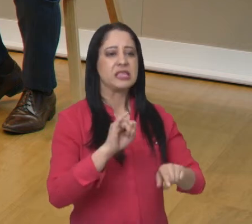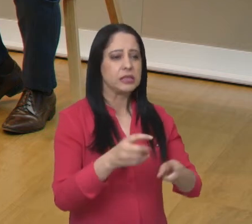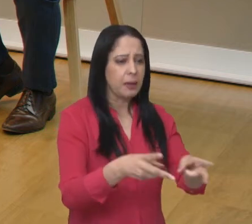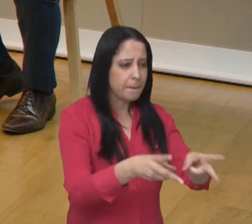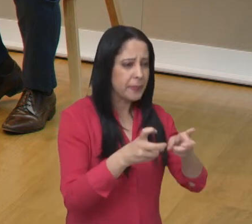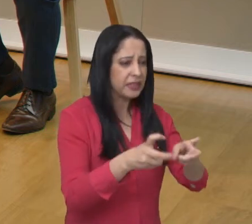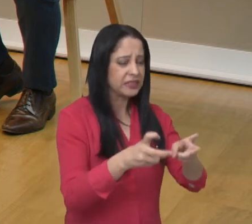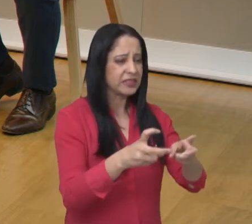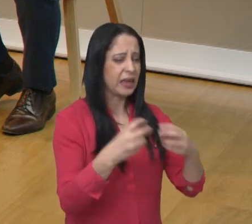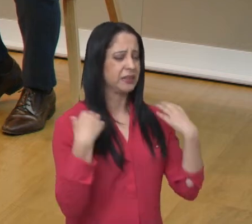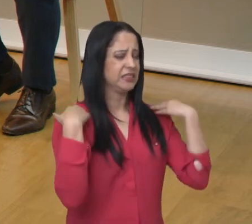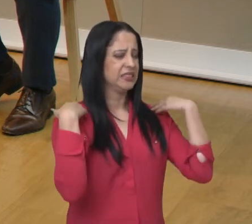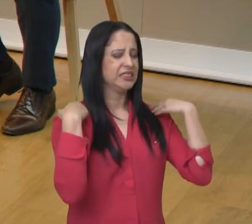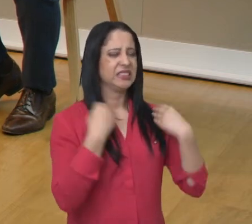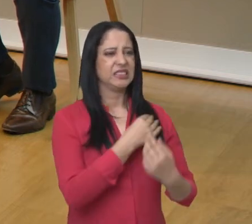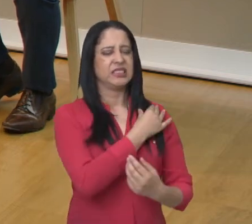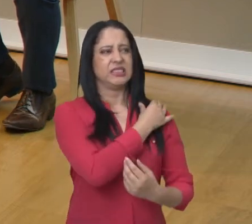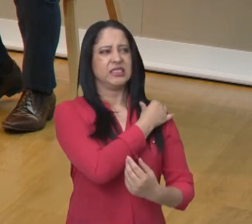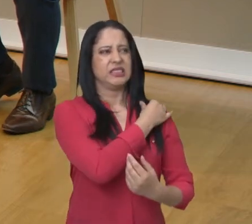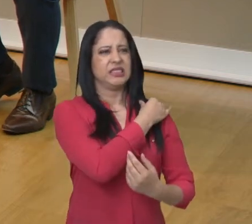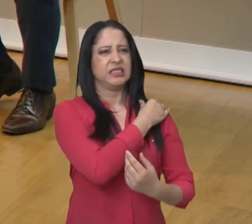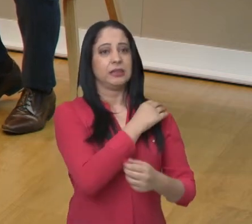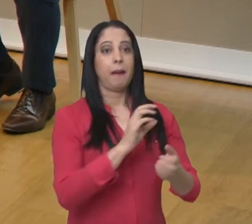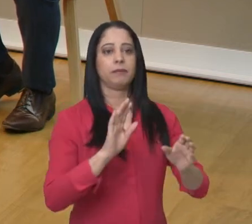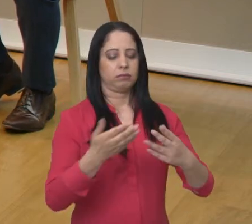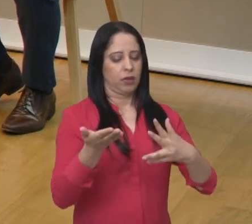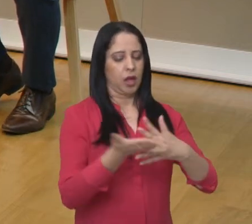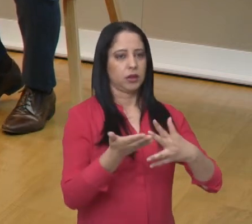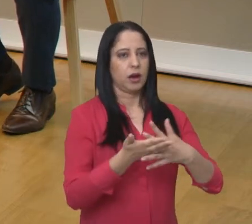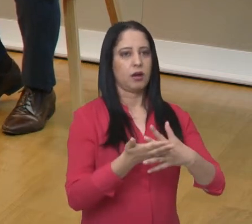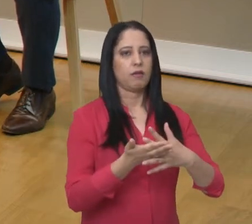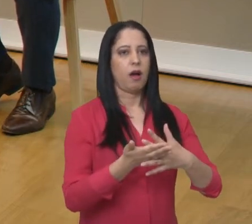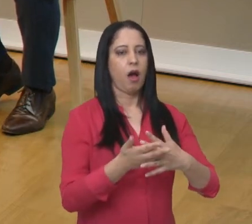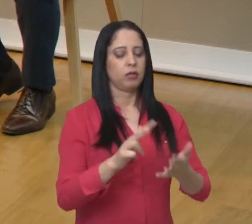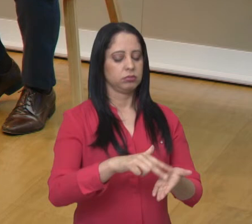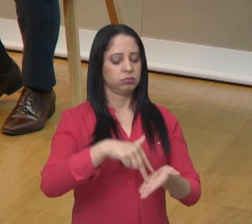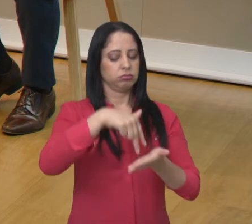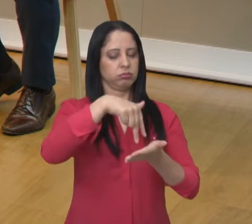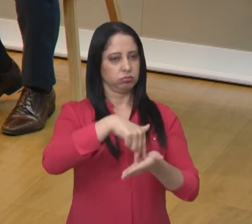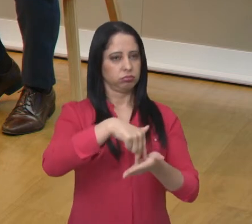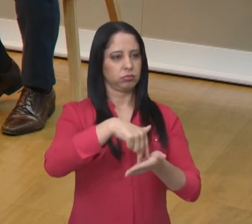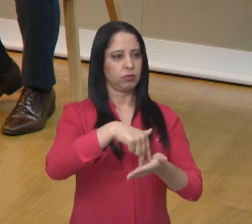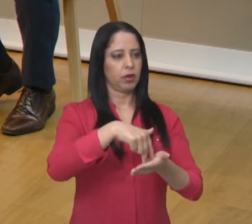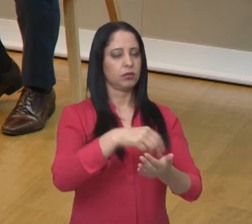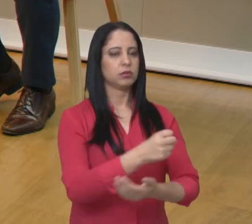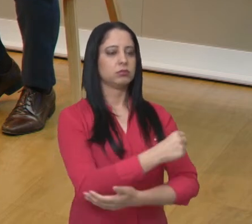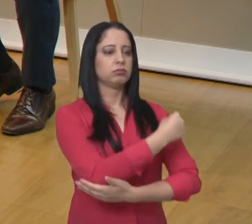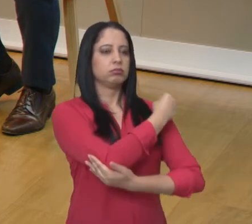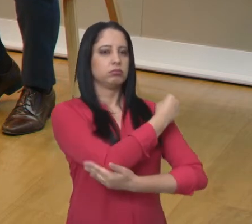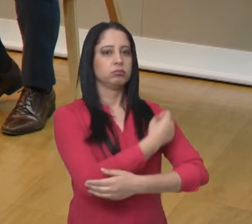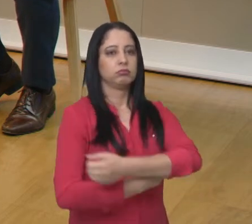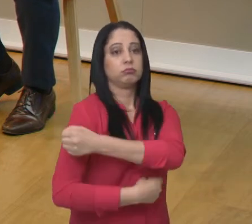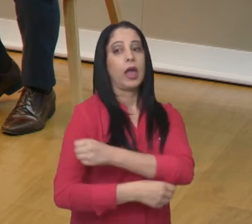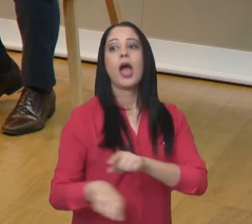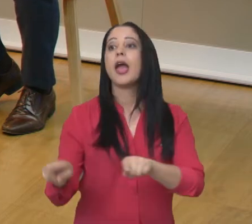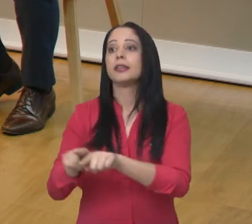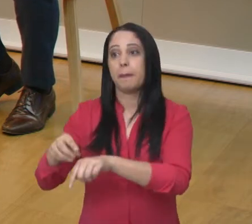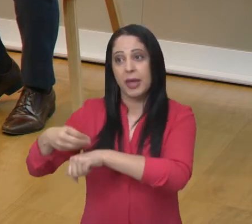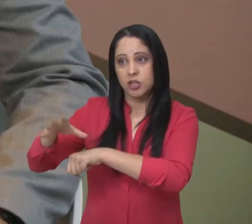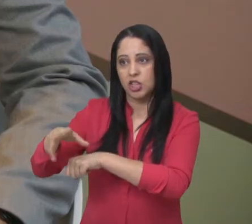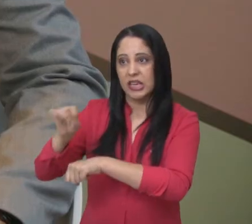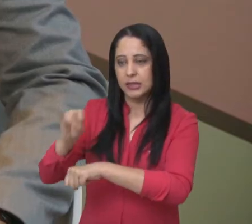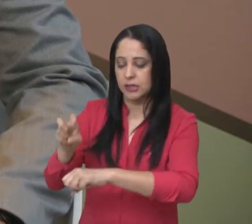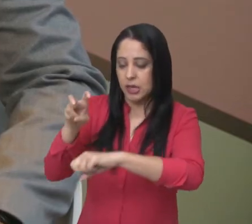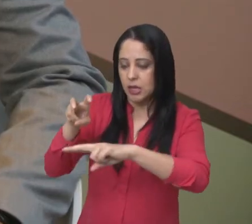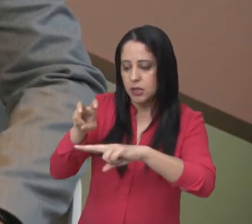está tenso, para um pouquinho, levanta. Sim. E aquelas dicas que a gente deu, 1 hora sentado, 40 minutos sentado, levantar, esticar um